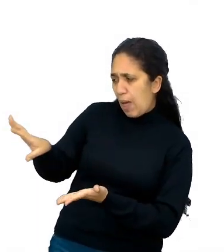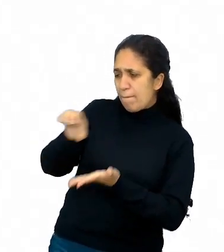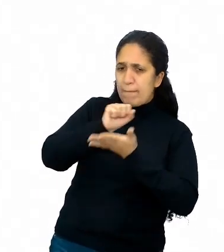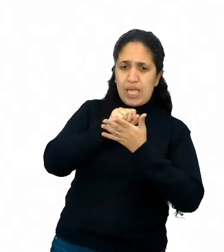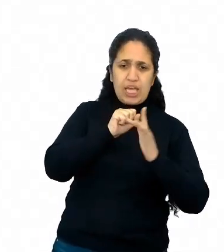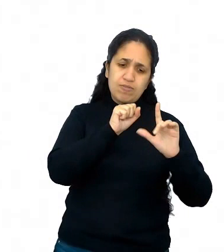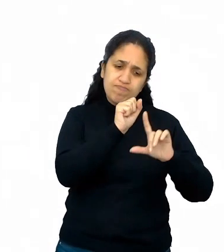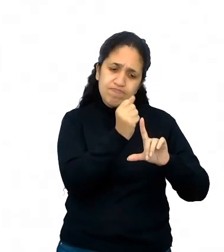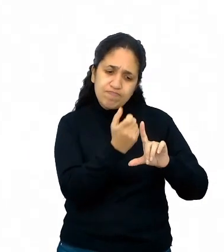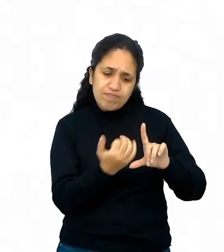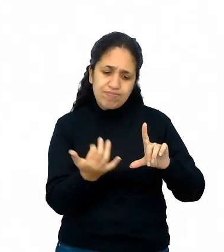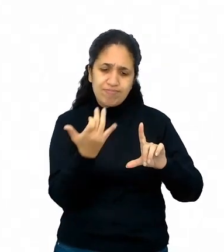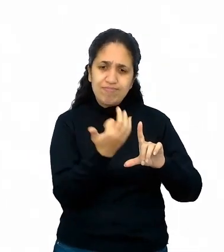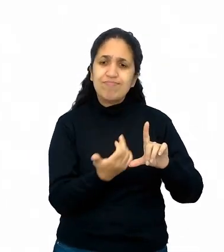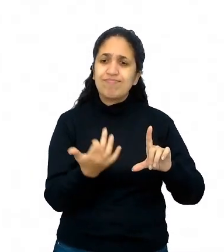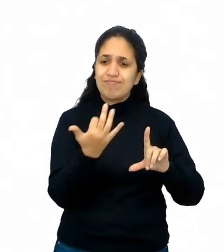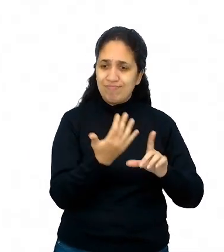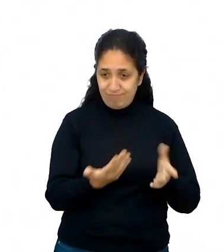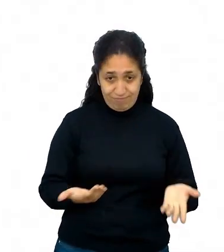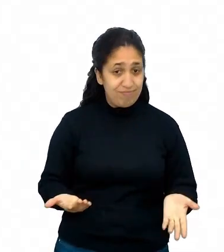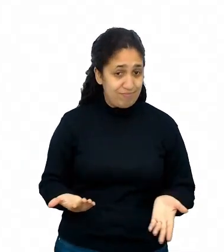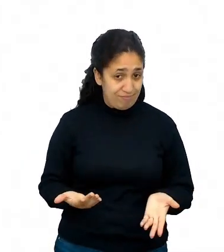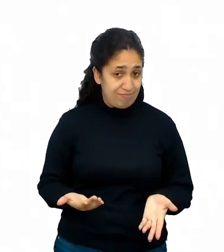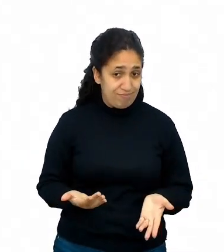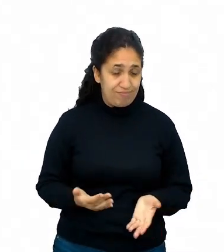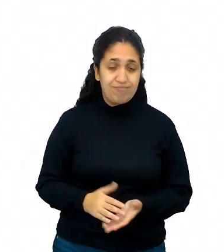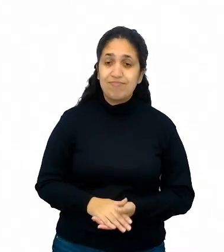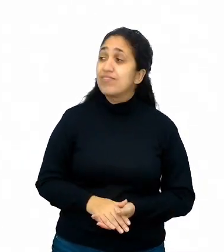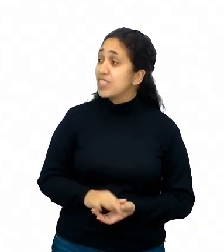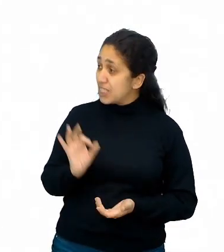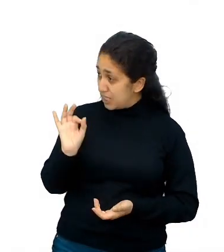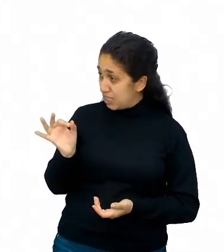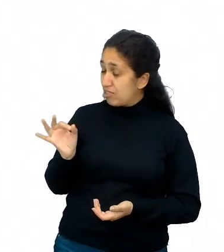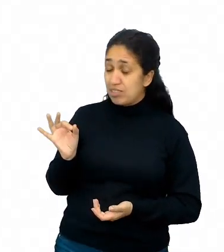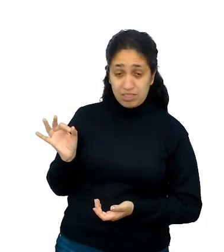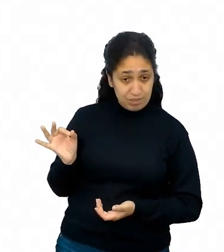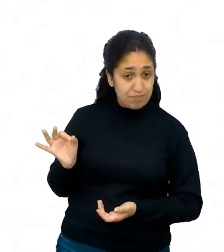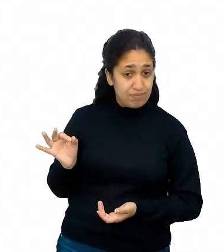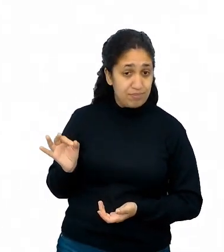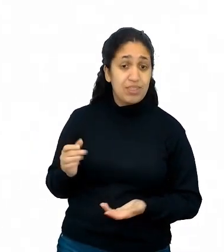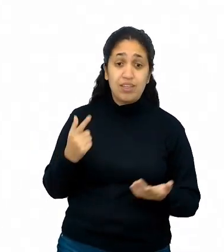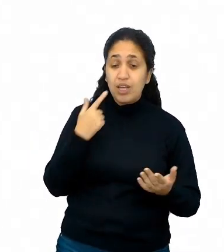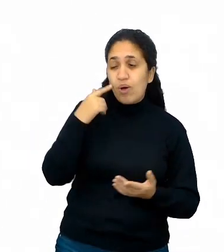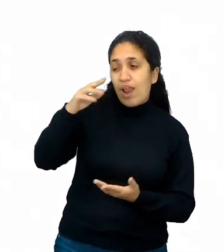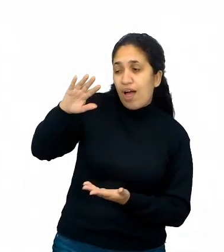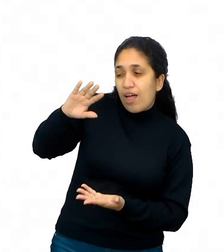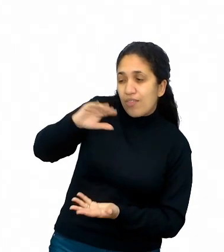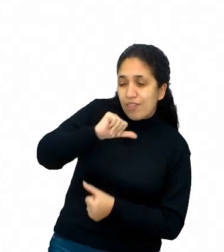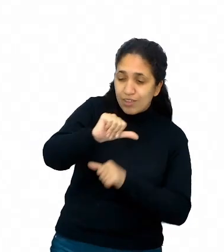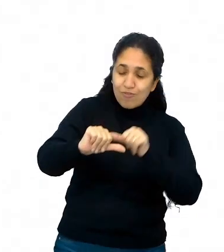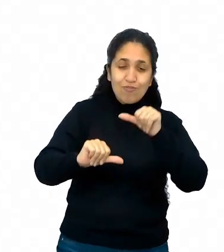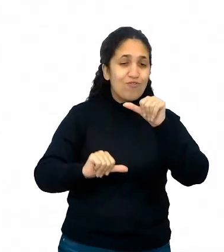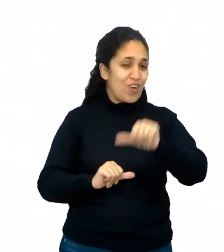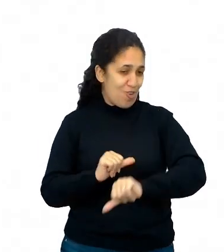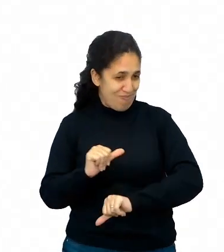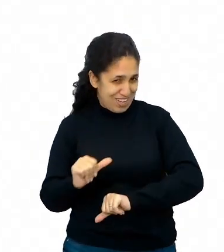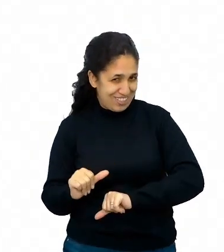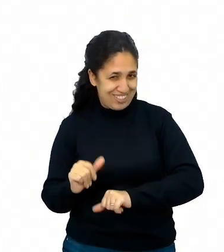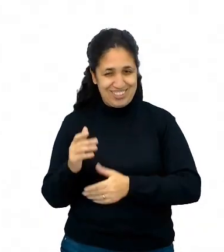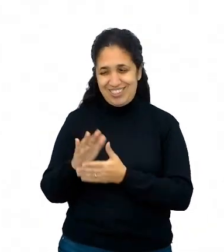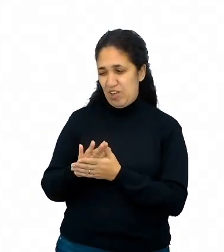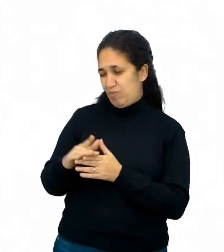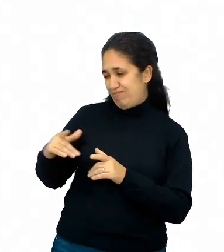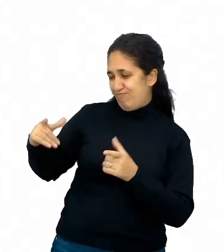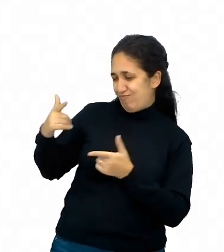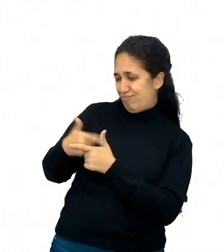disso antes lá no pensamento computacional, lembra? Isso mesmo, gente. Então, ela transforma, por exemplo, uma